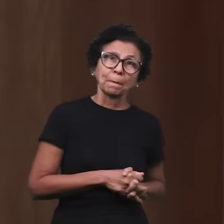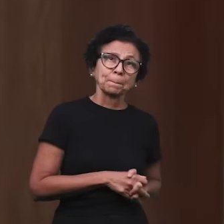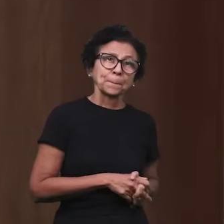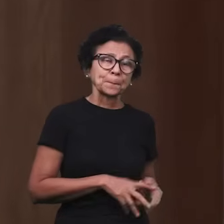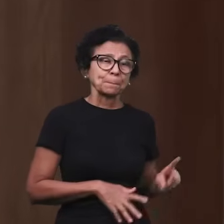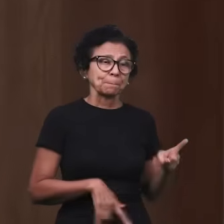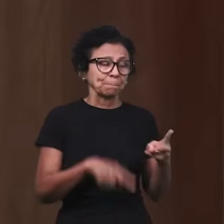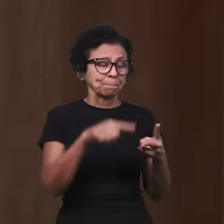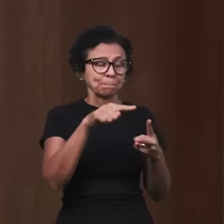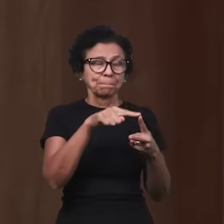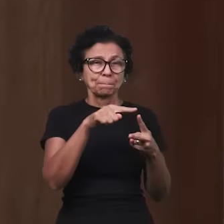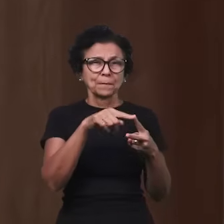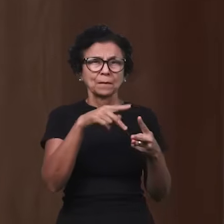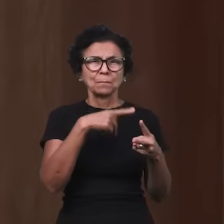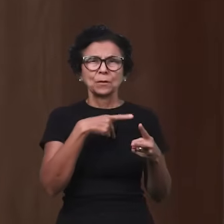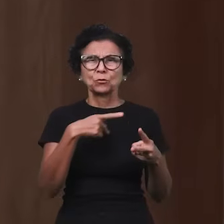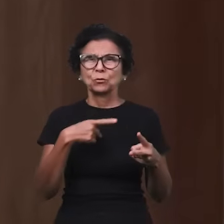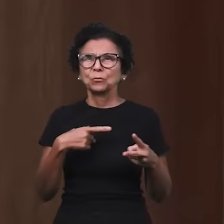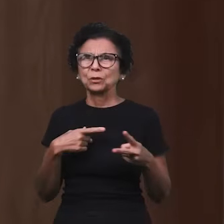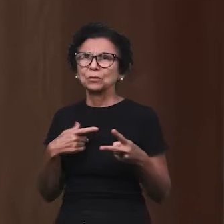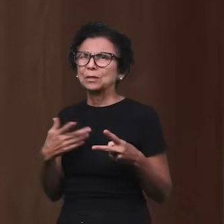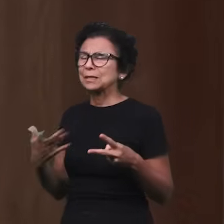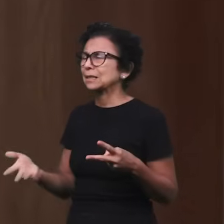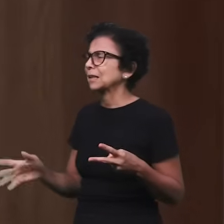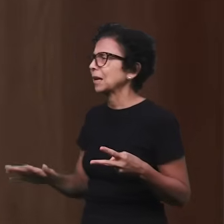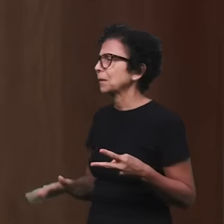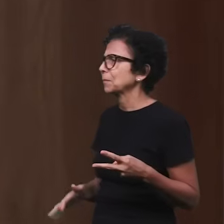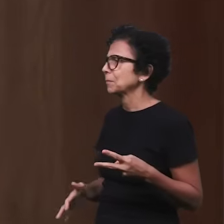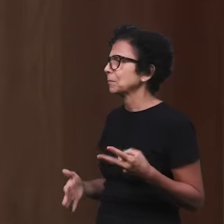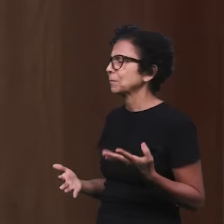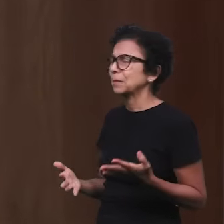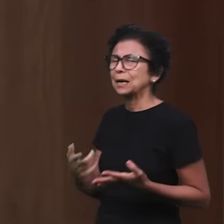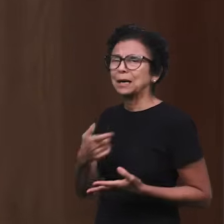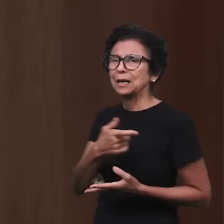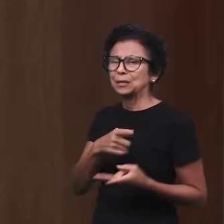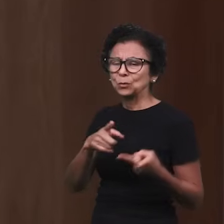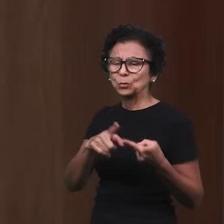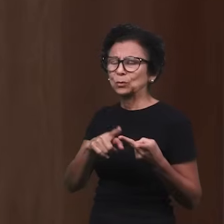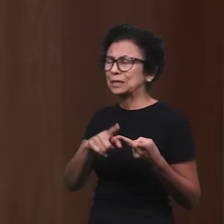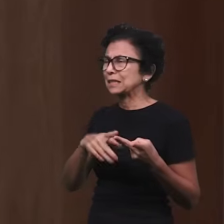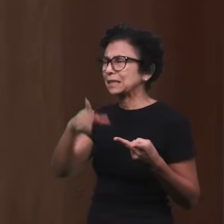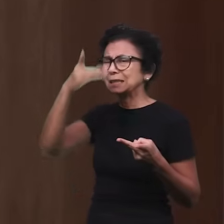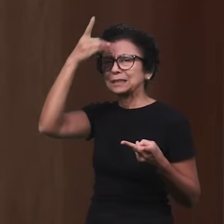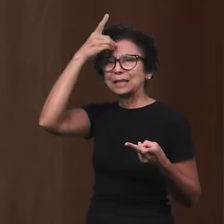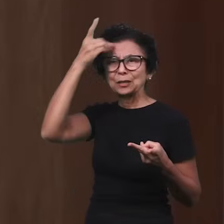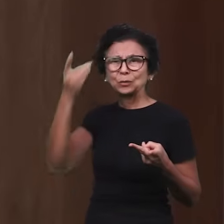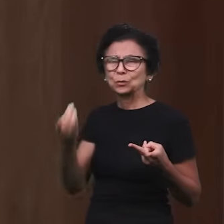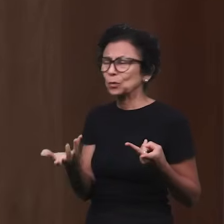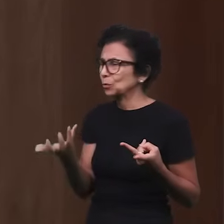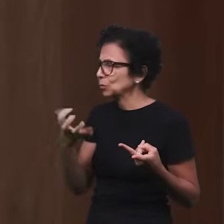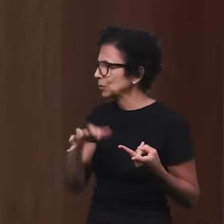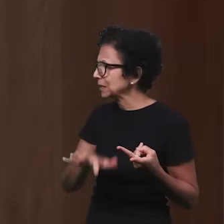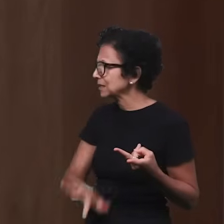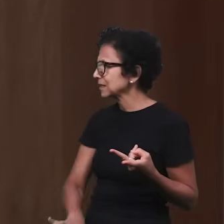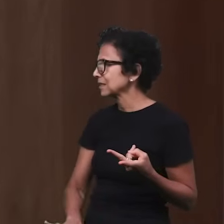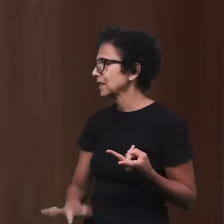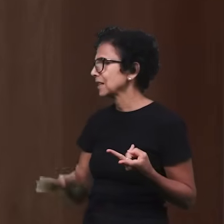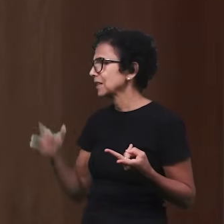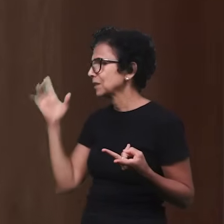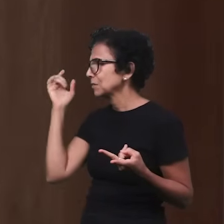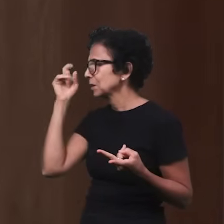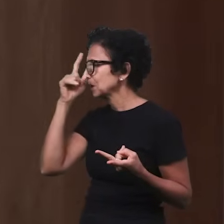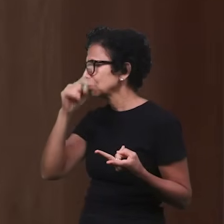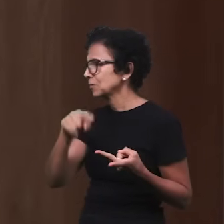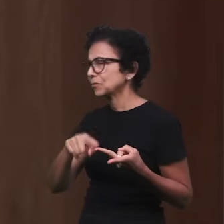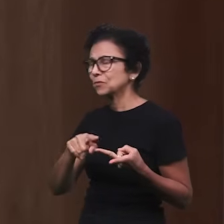consigo aceitar um dom espiritual de um companheiro que tem essas dificuldades e tal, e faz isso, faz aquilo,